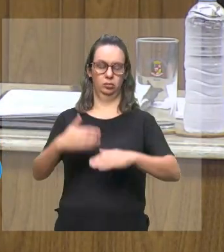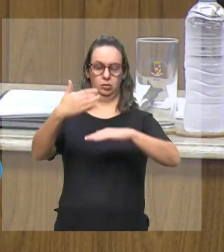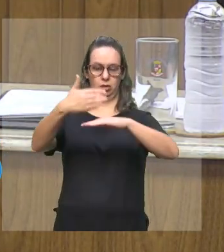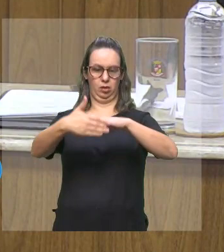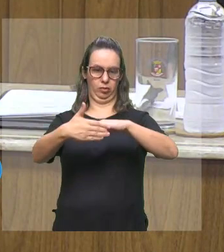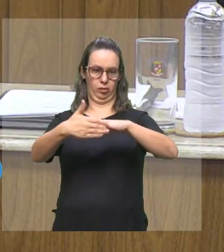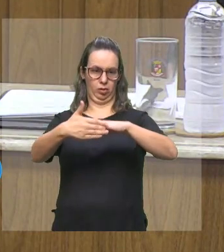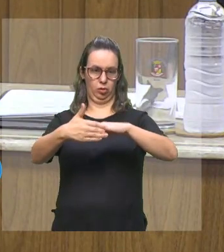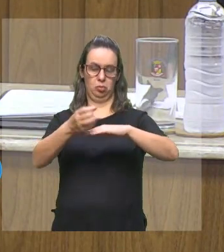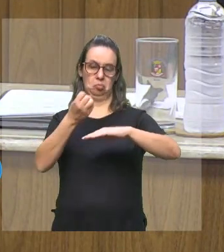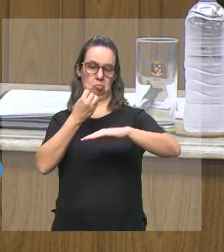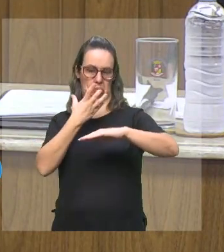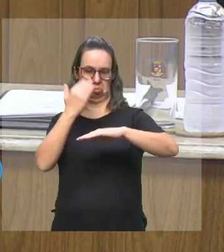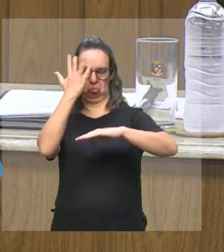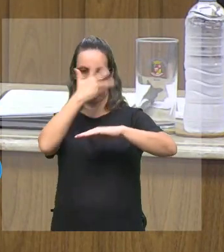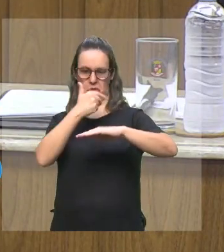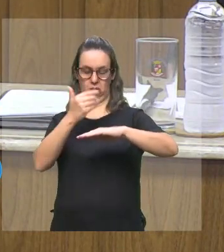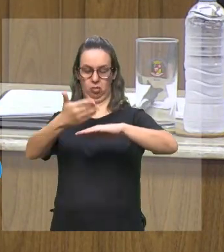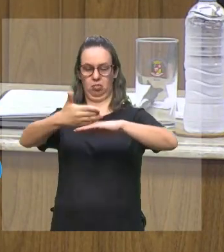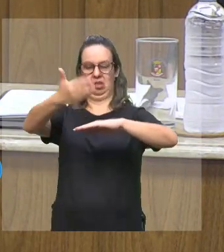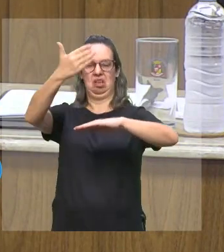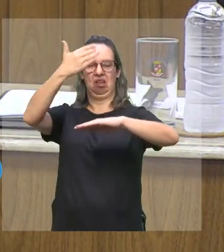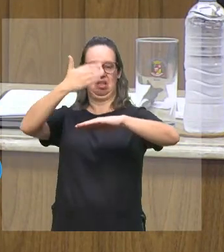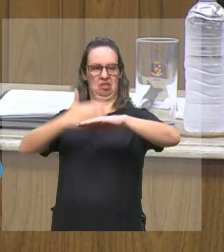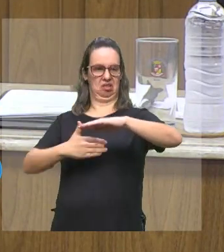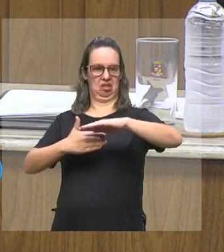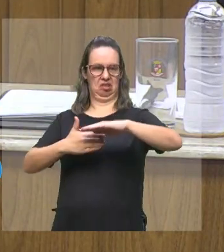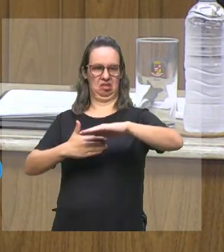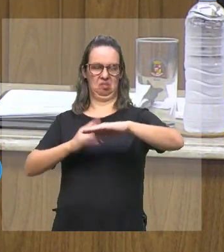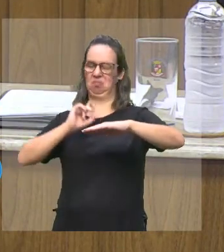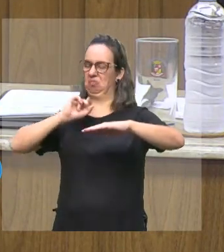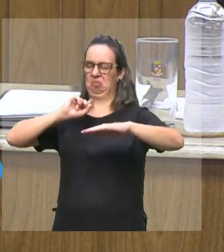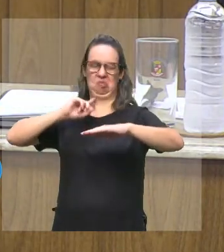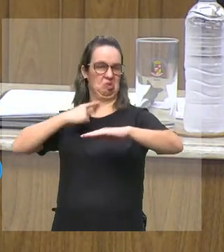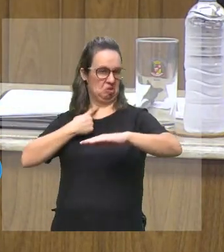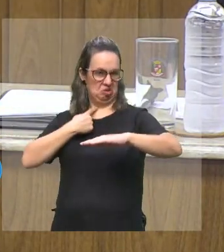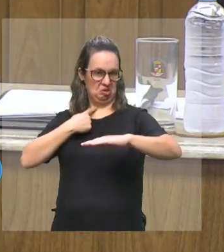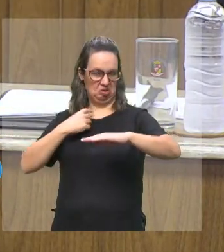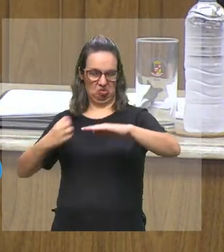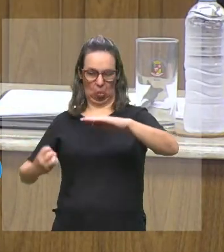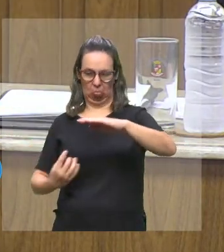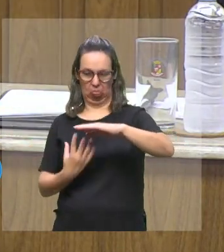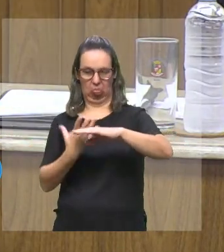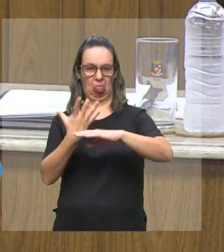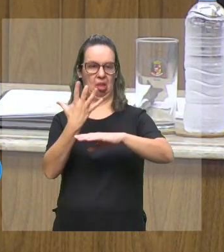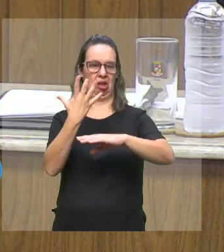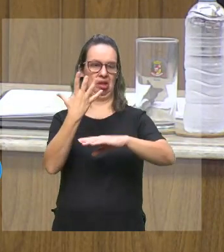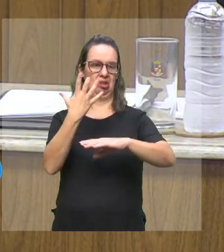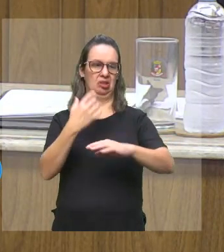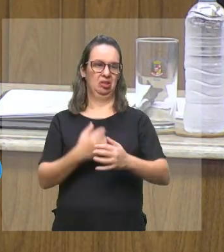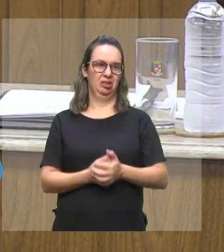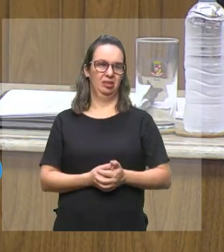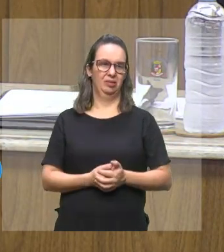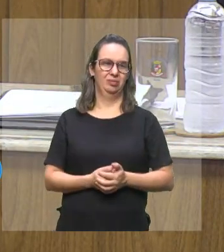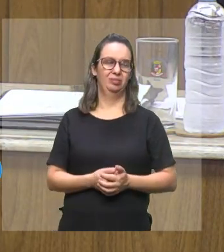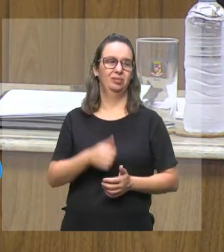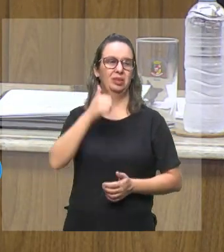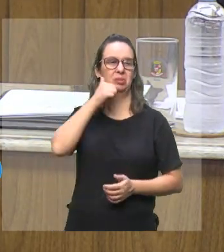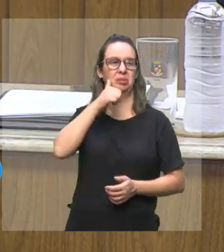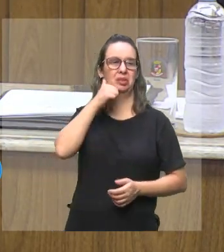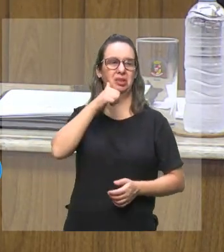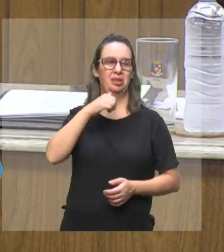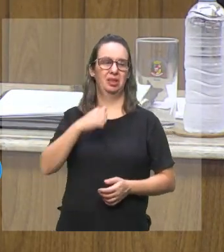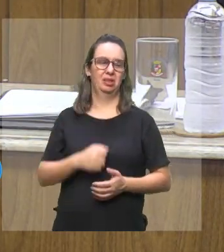matagal sem alambrado, sujo. Inclusive, uma mulher foi vítima de